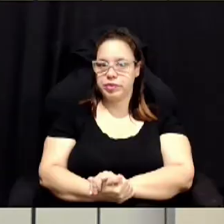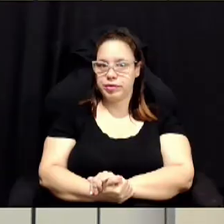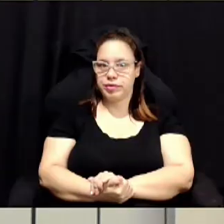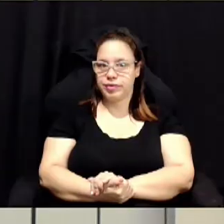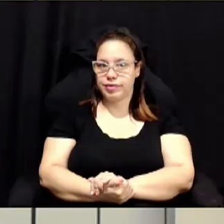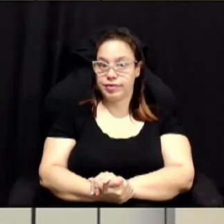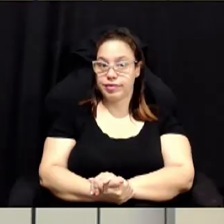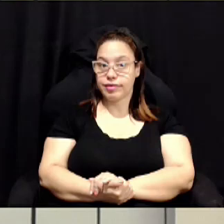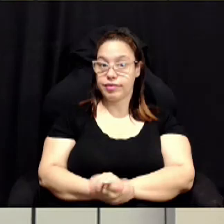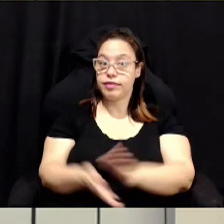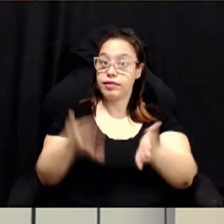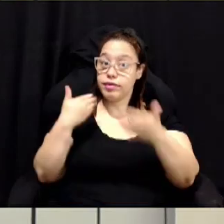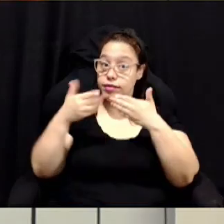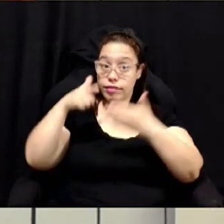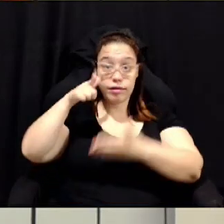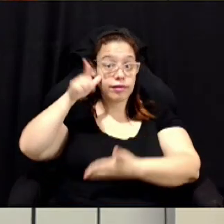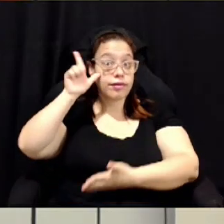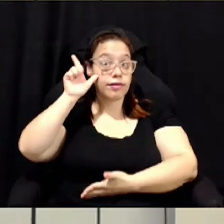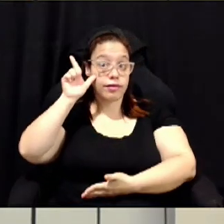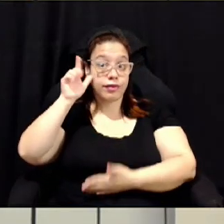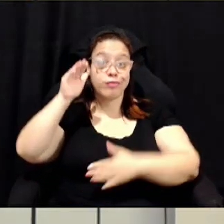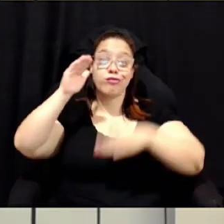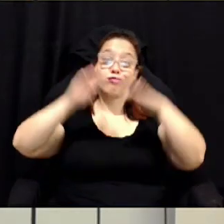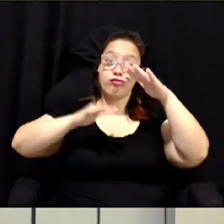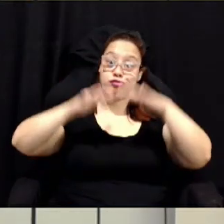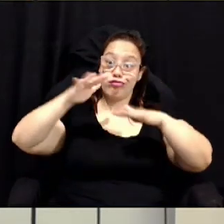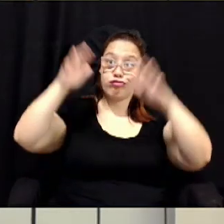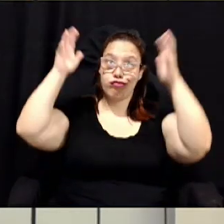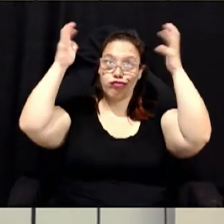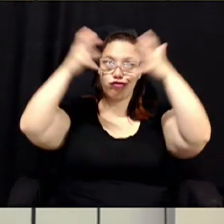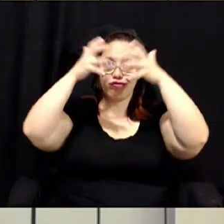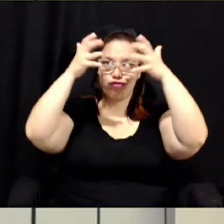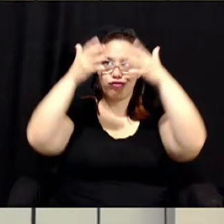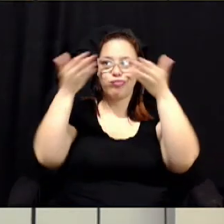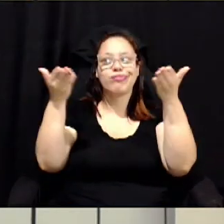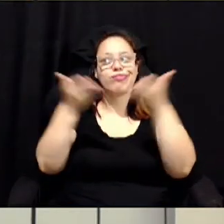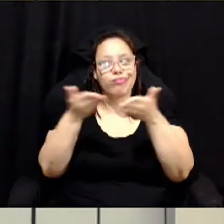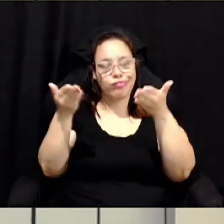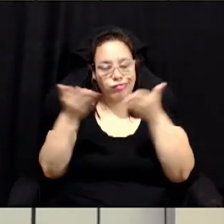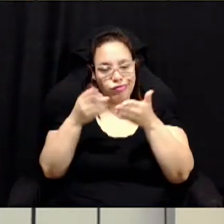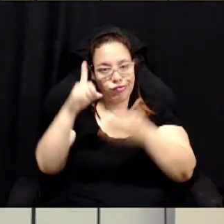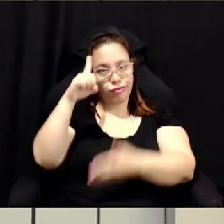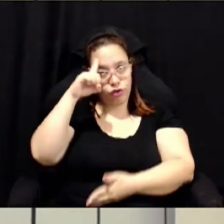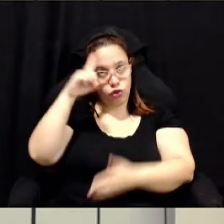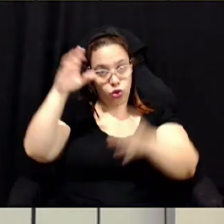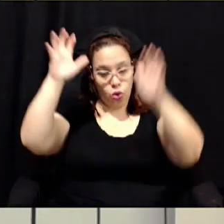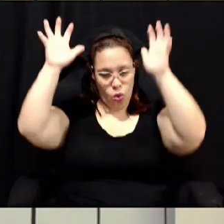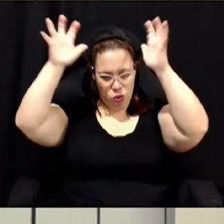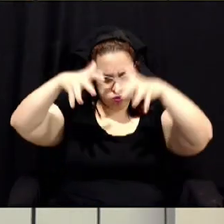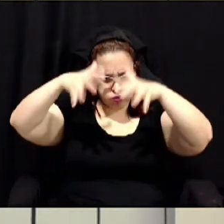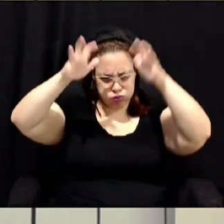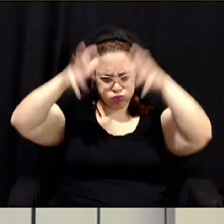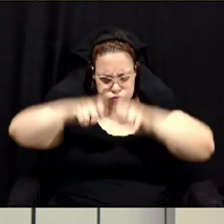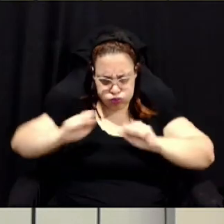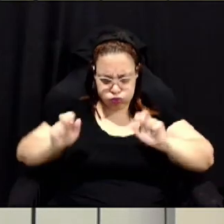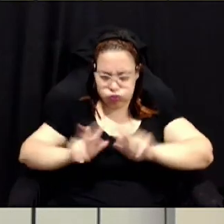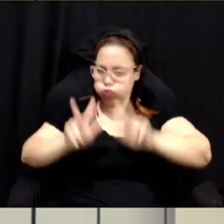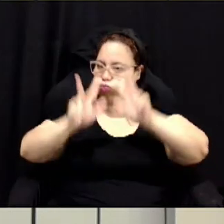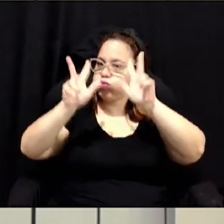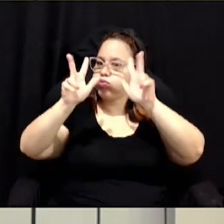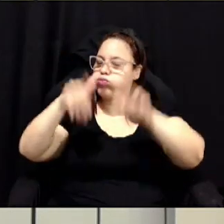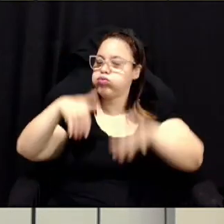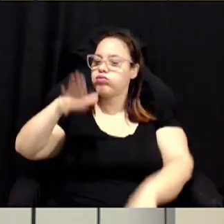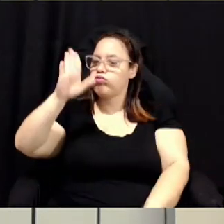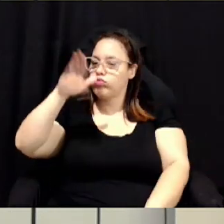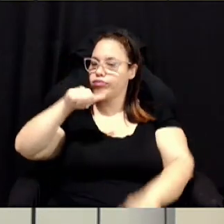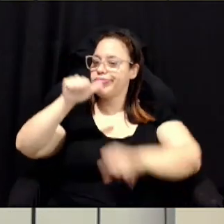Falamos ontem, né, da instabilidade no tempo, hoje dia chuvoso e atenção porque tem mais mudanças.